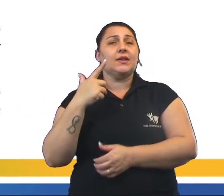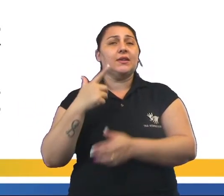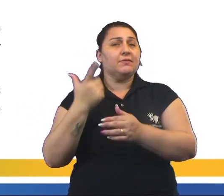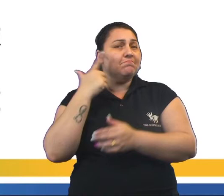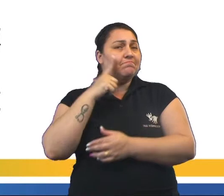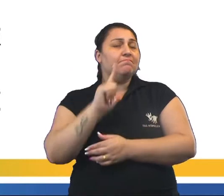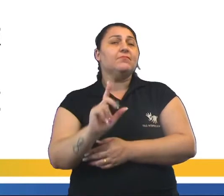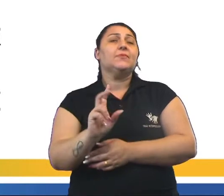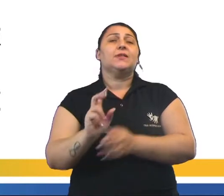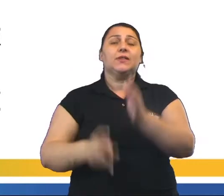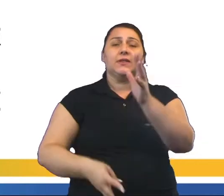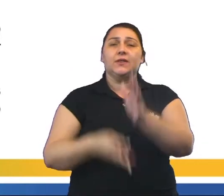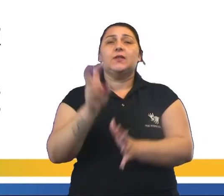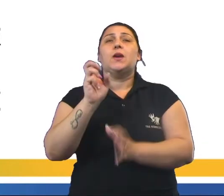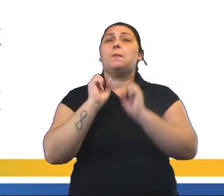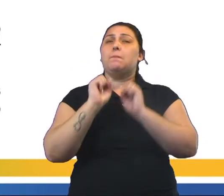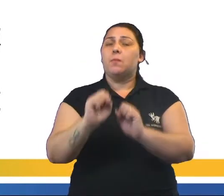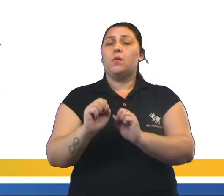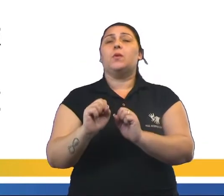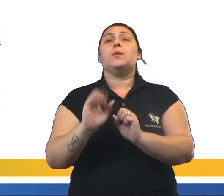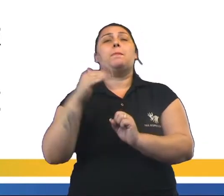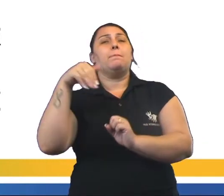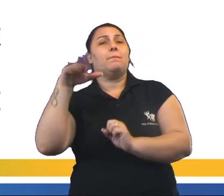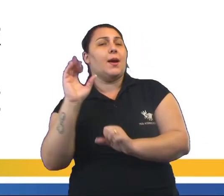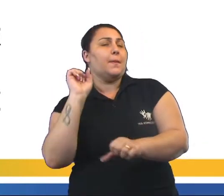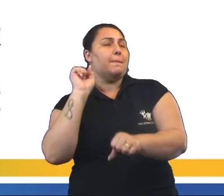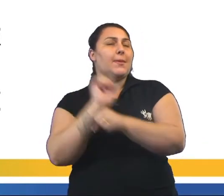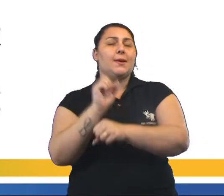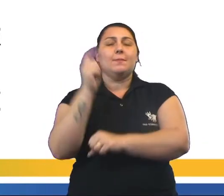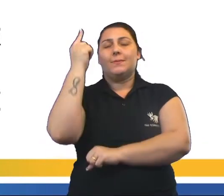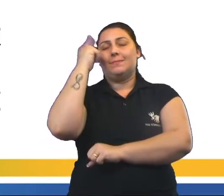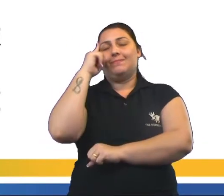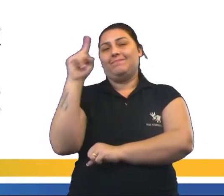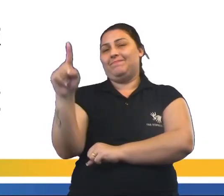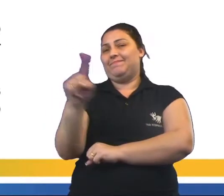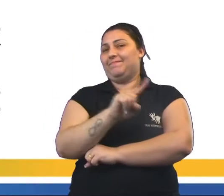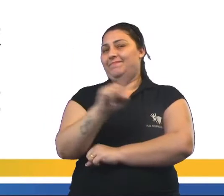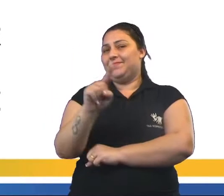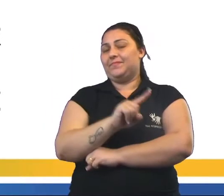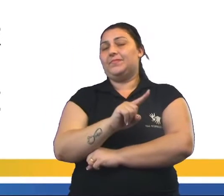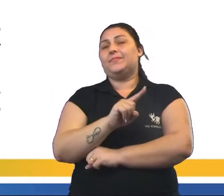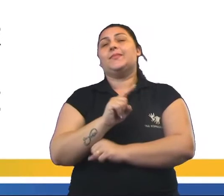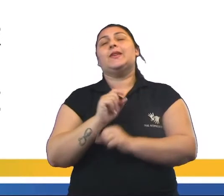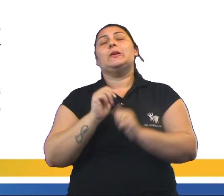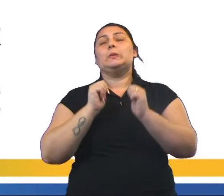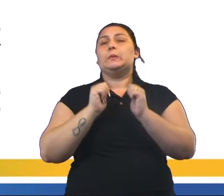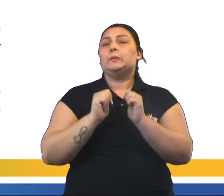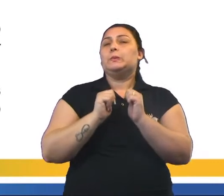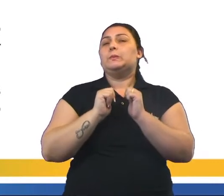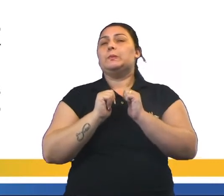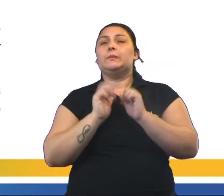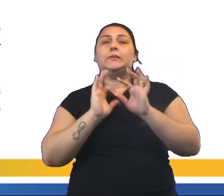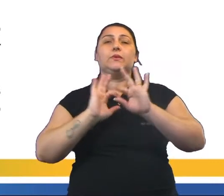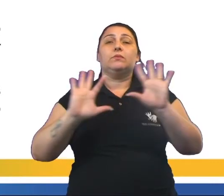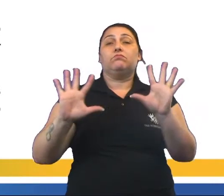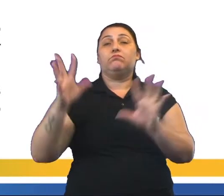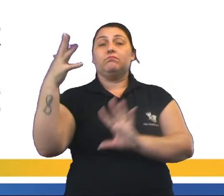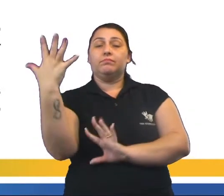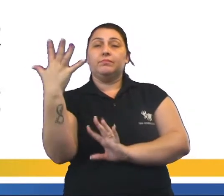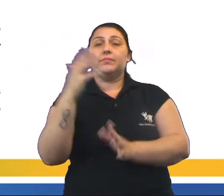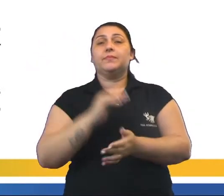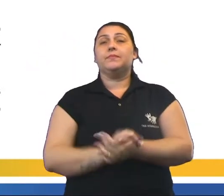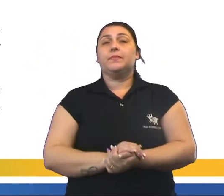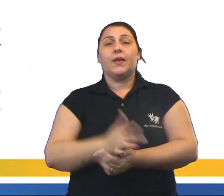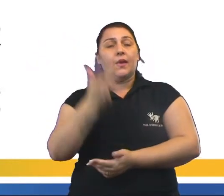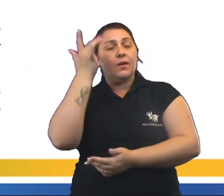e pode vir mais ainda. Eu não paro para pensar muito não. Eu fico deixando as coisas